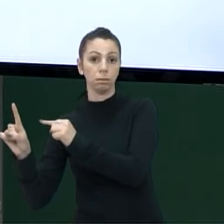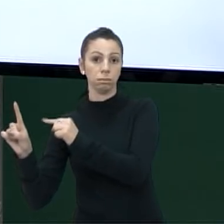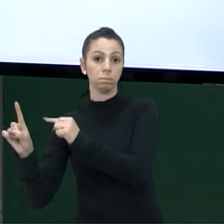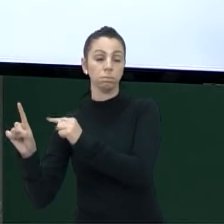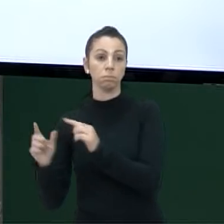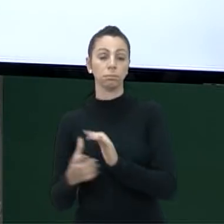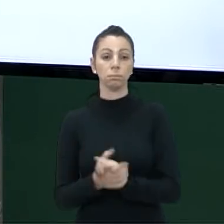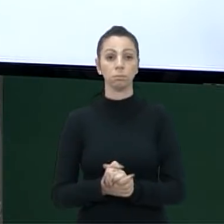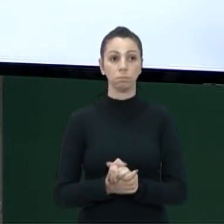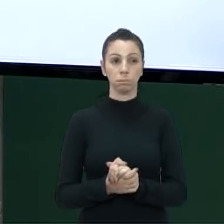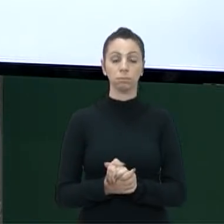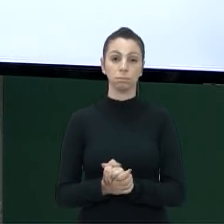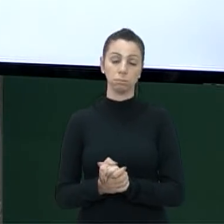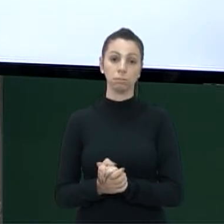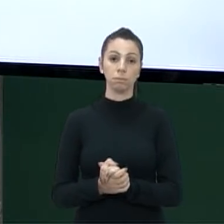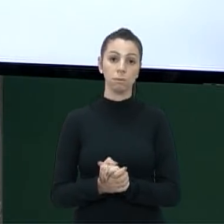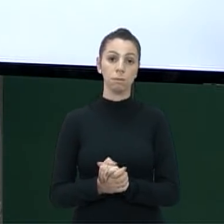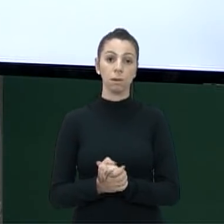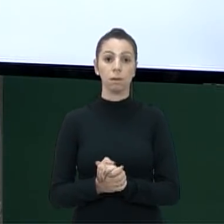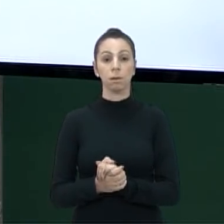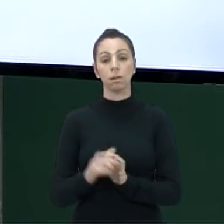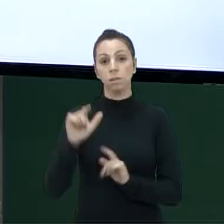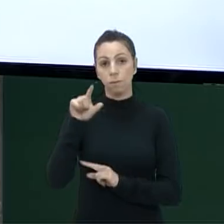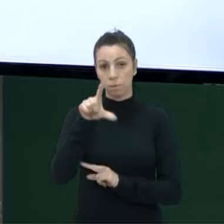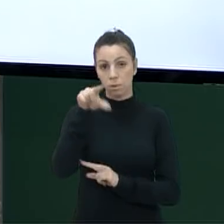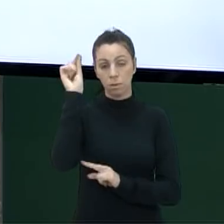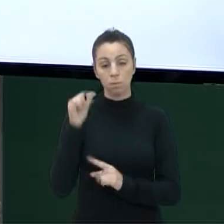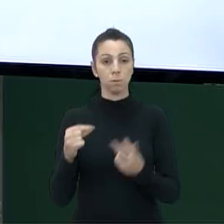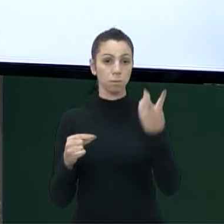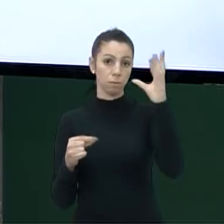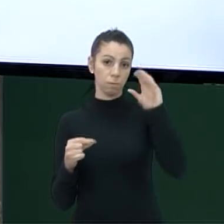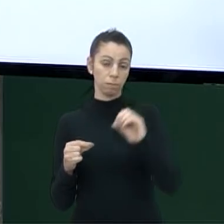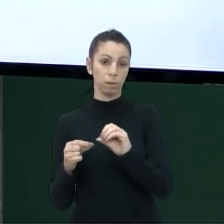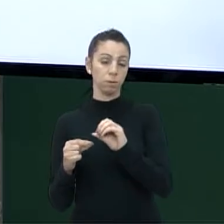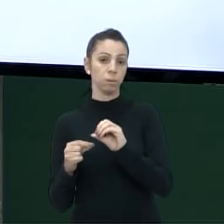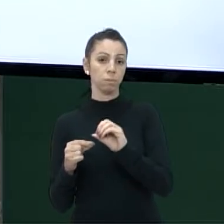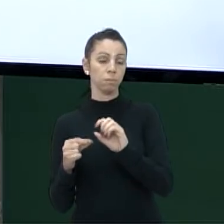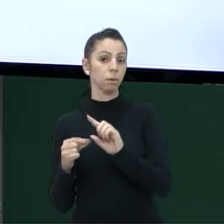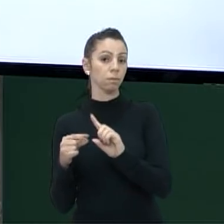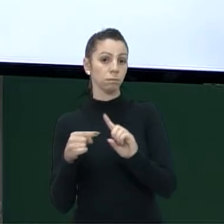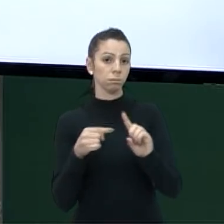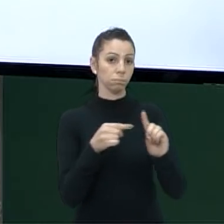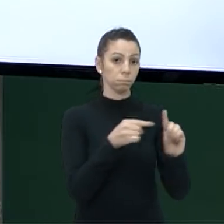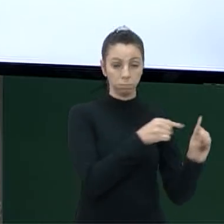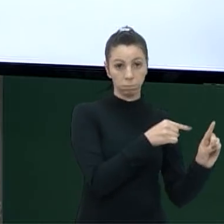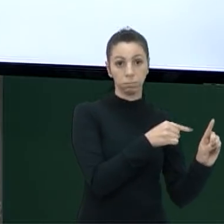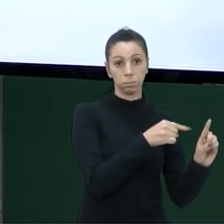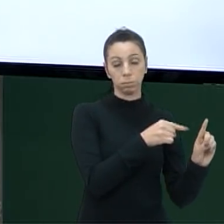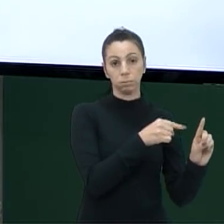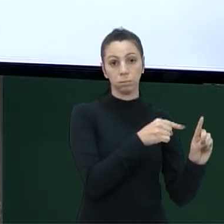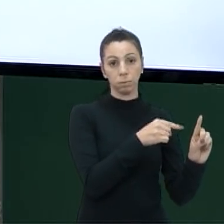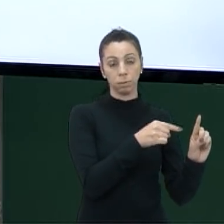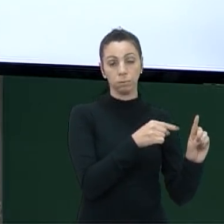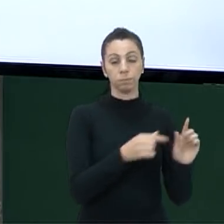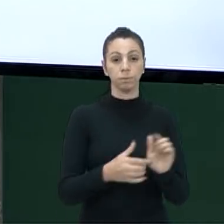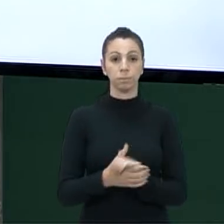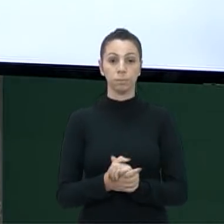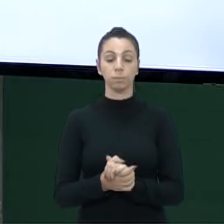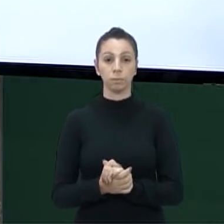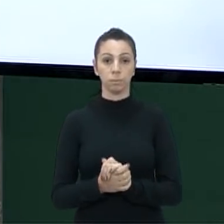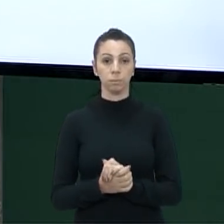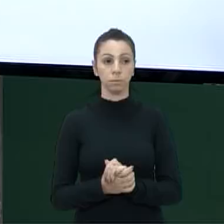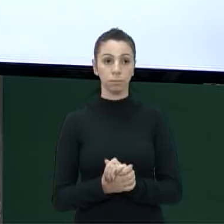direita. Se você colocou o 20 para a esquerda, né, então a aceleração estará para a esquerda.